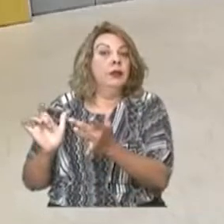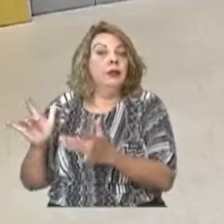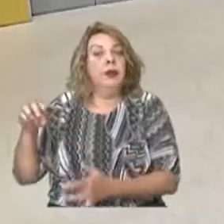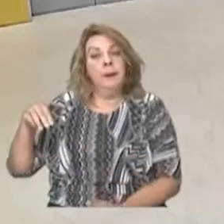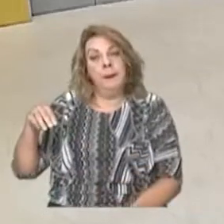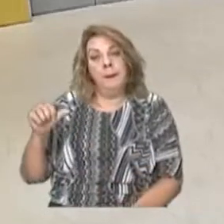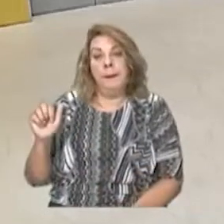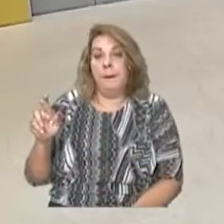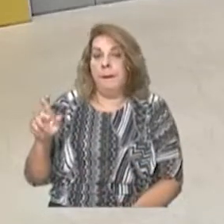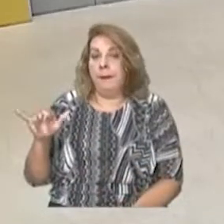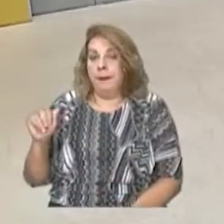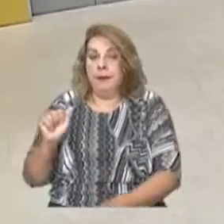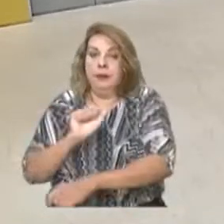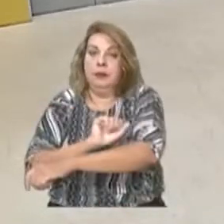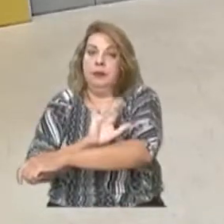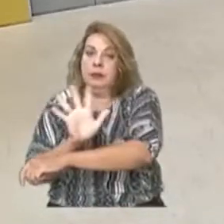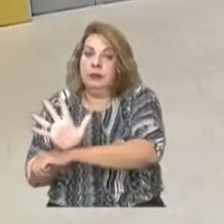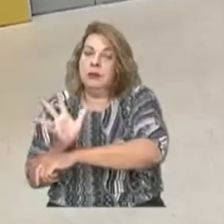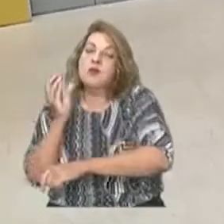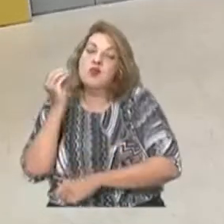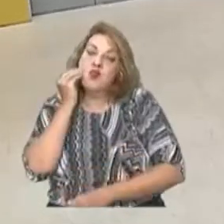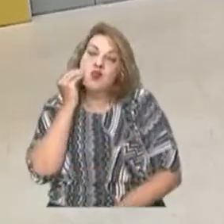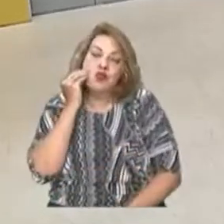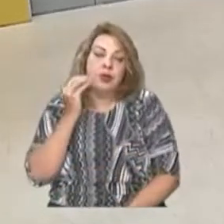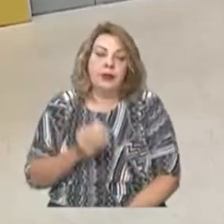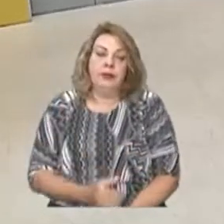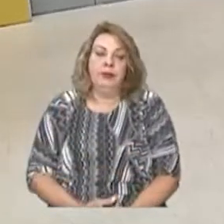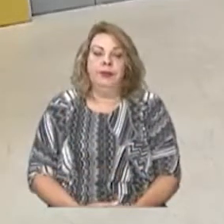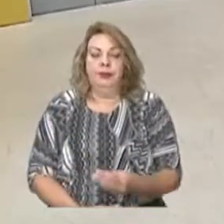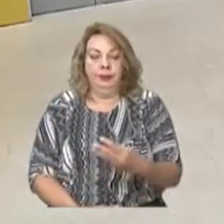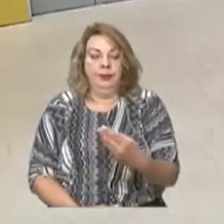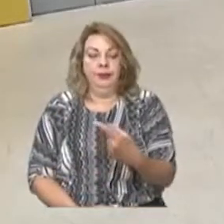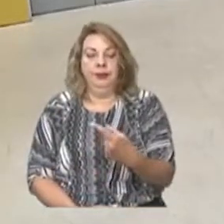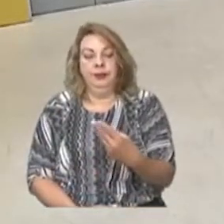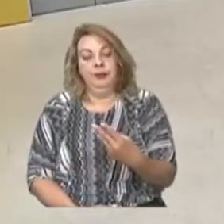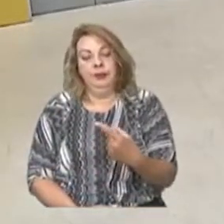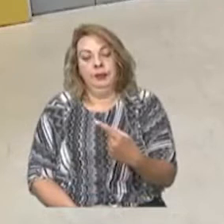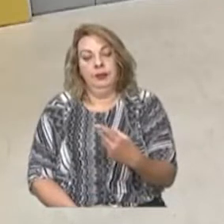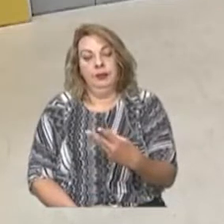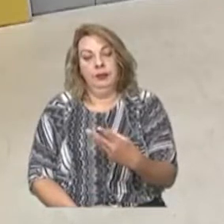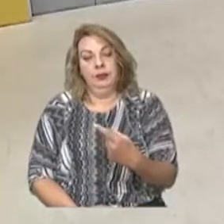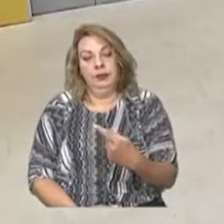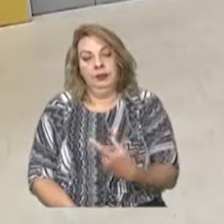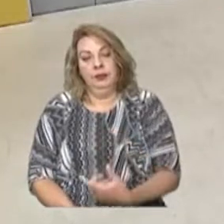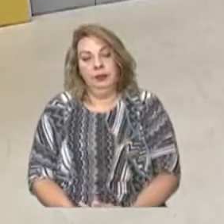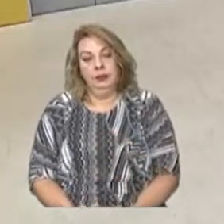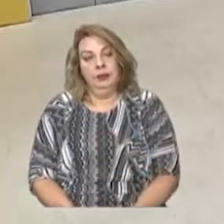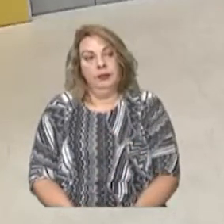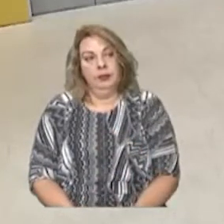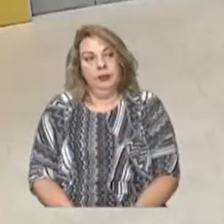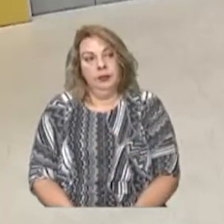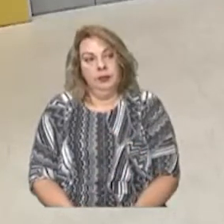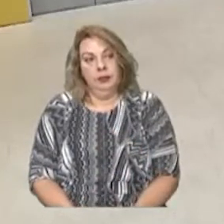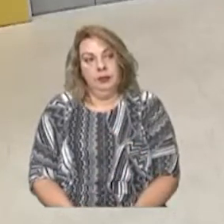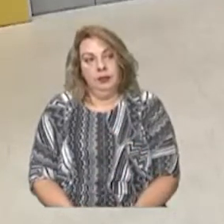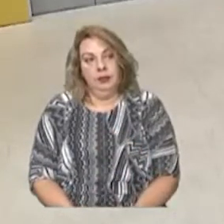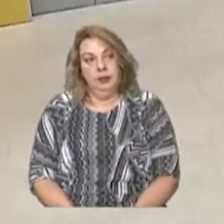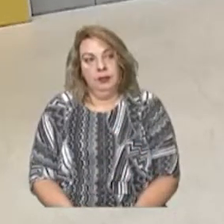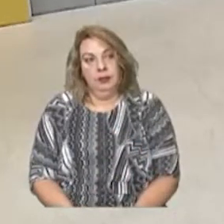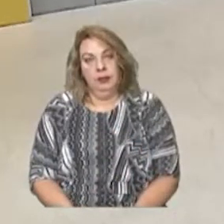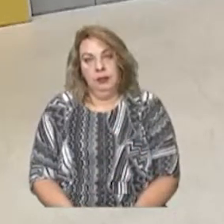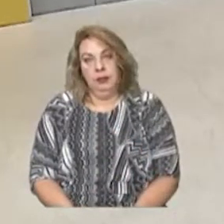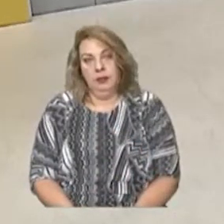dos Coqueiros. Beijo maravilhosa, 31, 31, desconheceu a minha mãe, né? Que